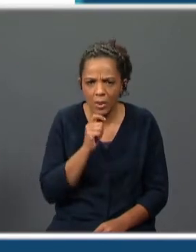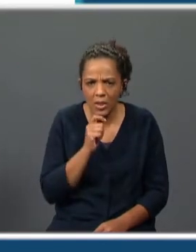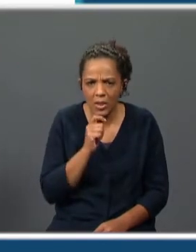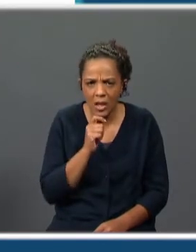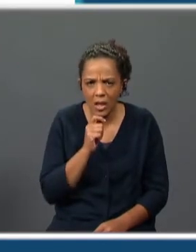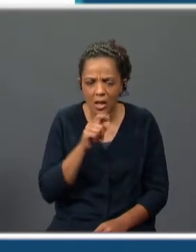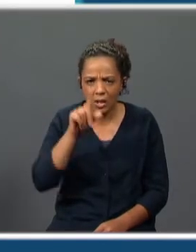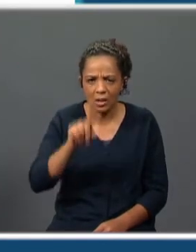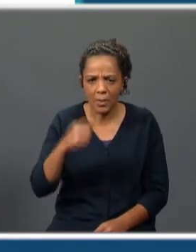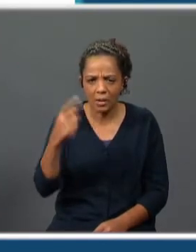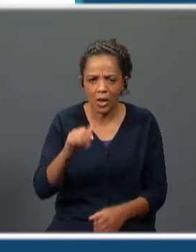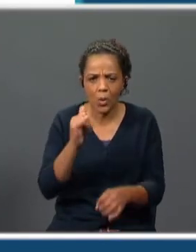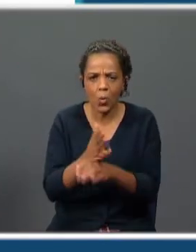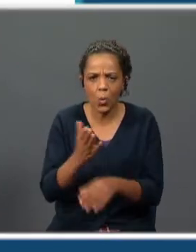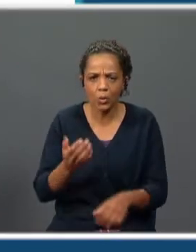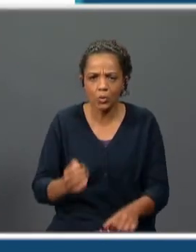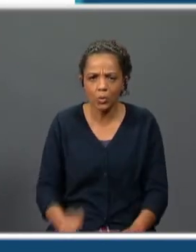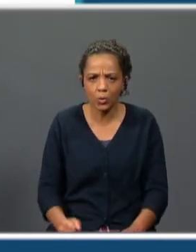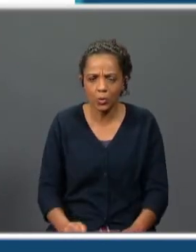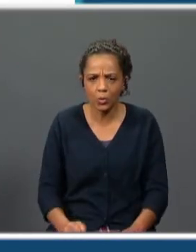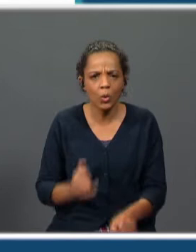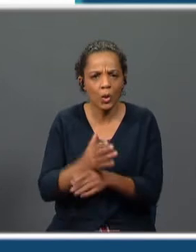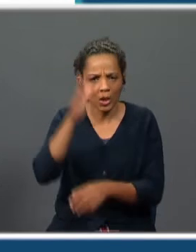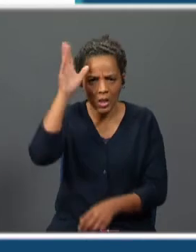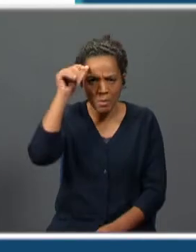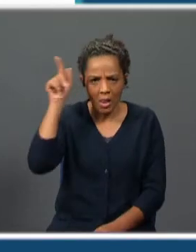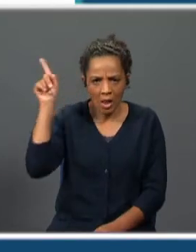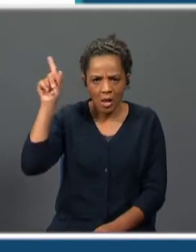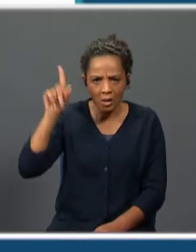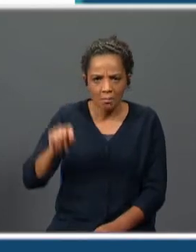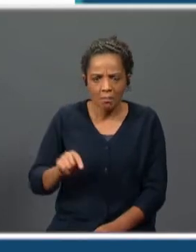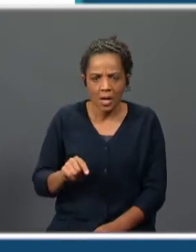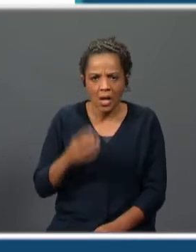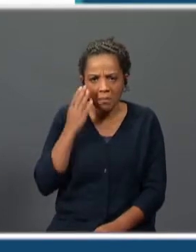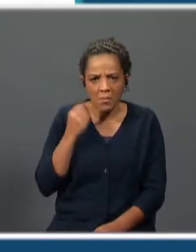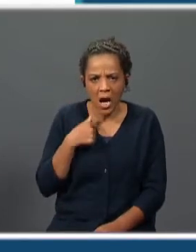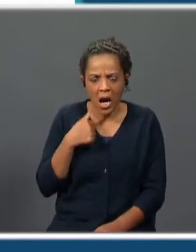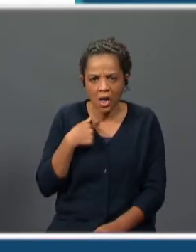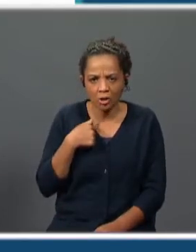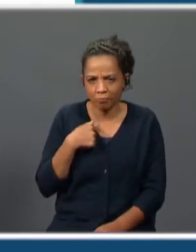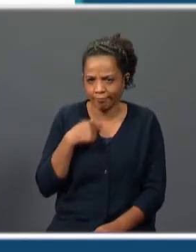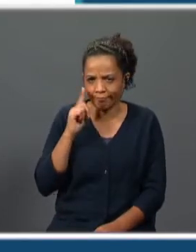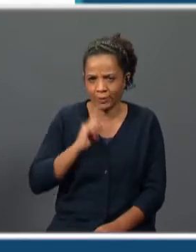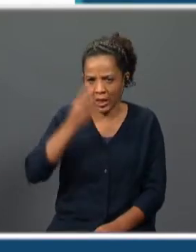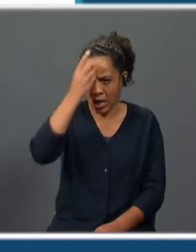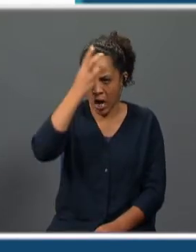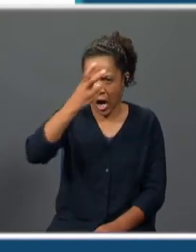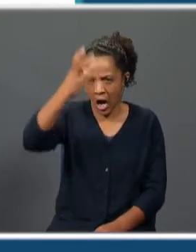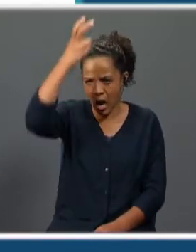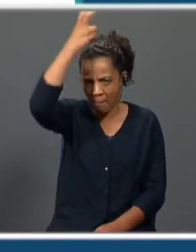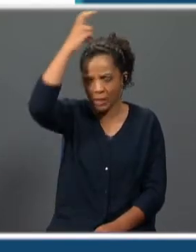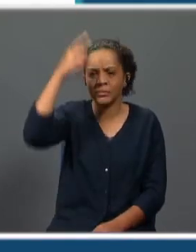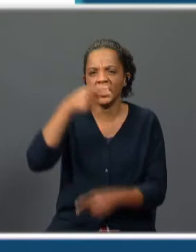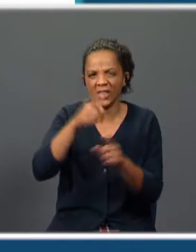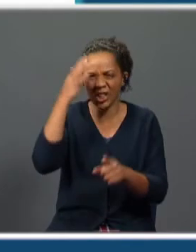que não. Temos ali uma outra personagem, um outro animal. A mim parece-me uma cabra. E a